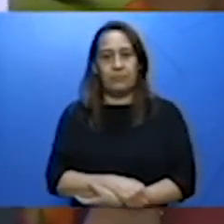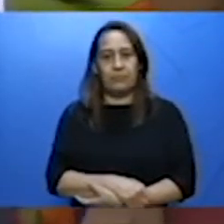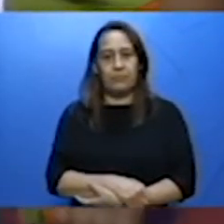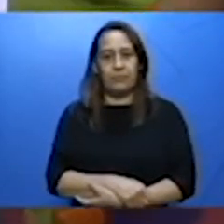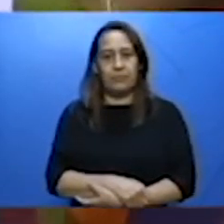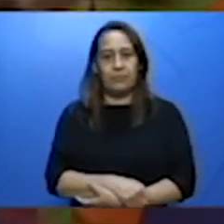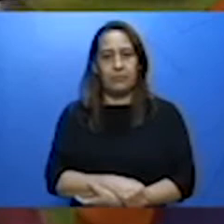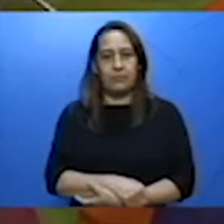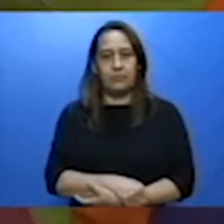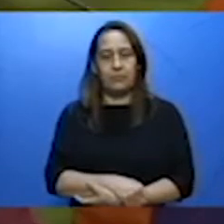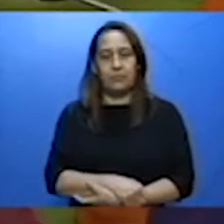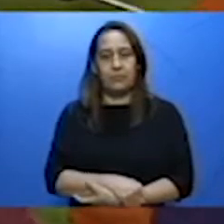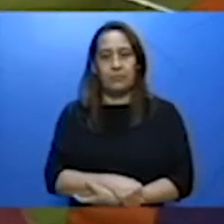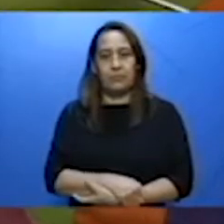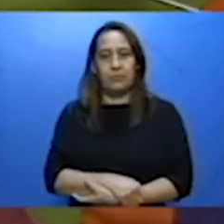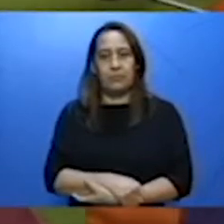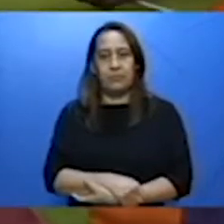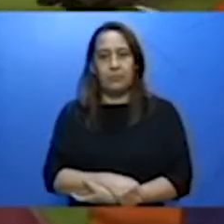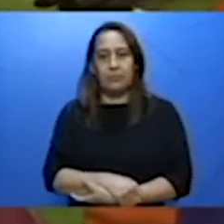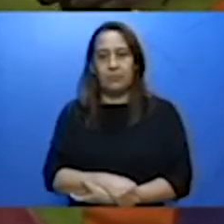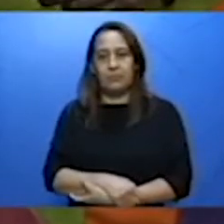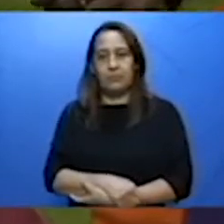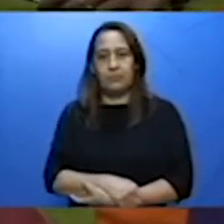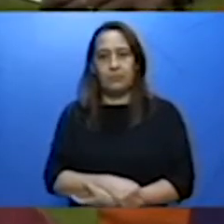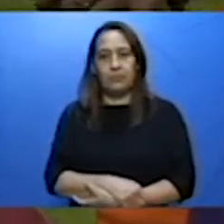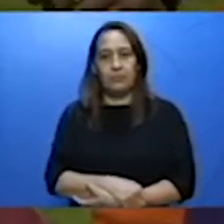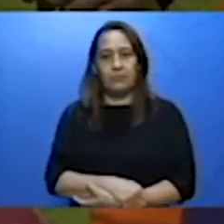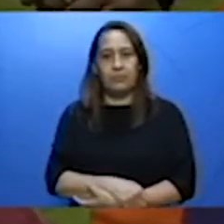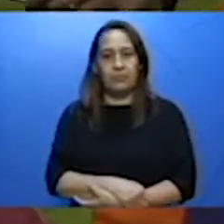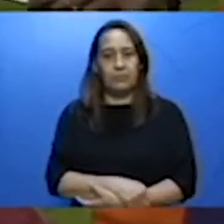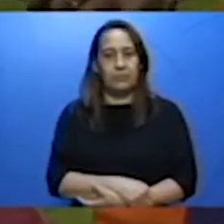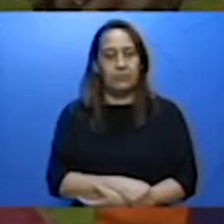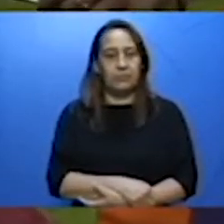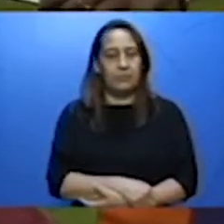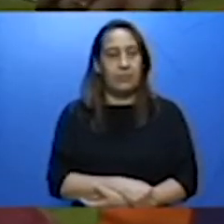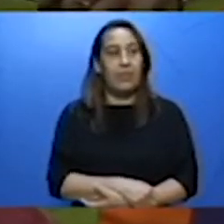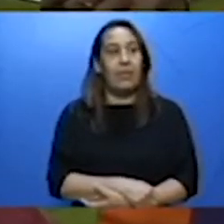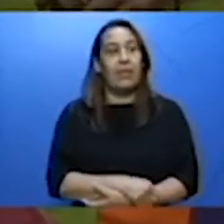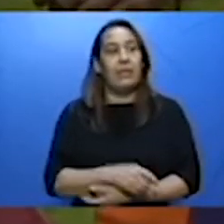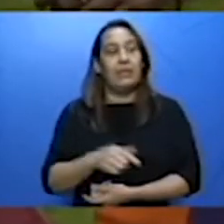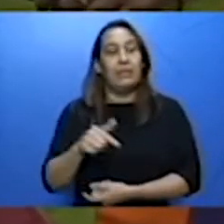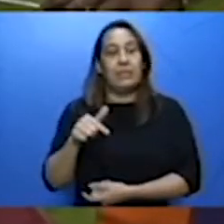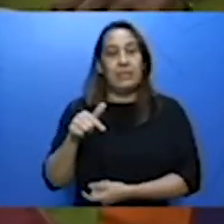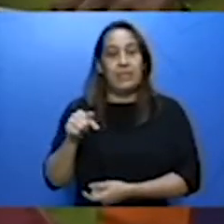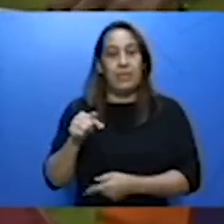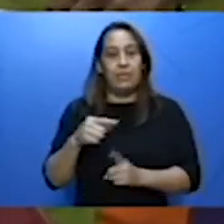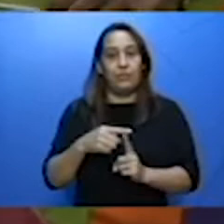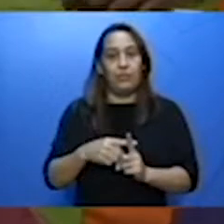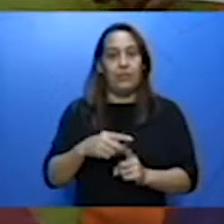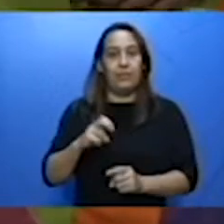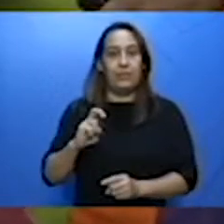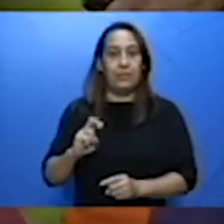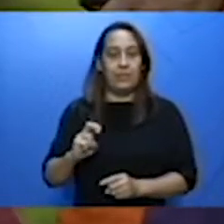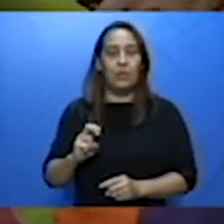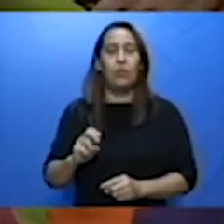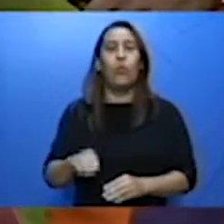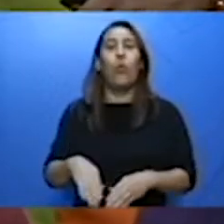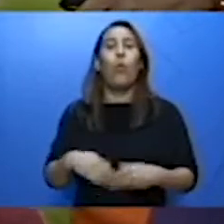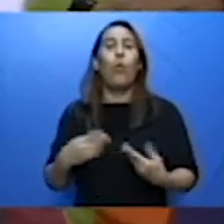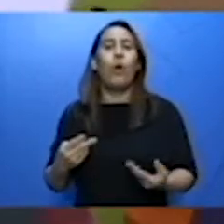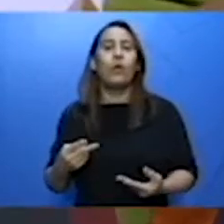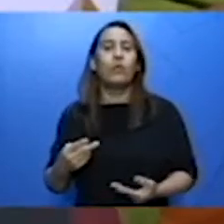7 mais 5, mas vamos relembrar: 7, 8, 9, 10, 11, 12.